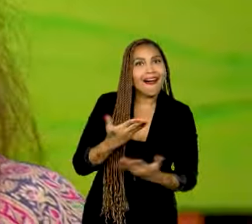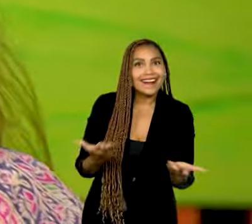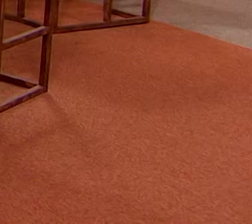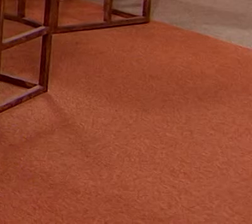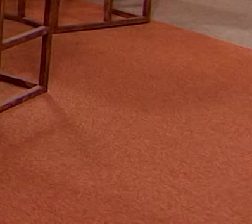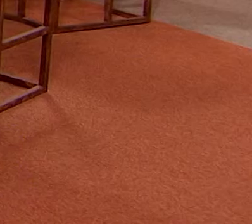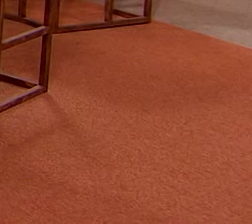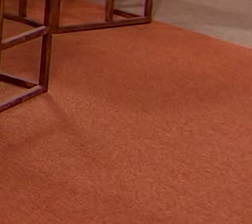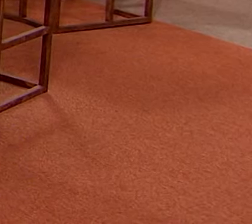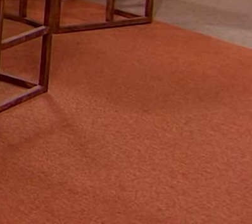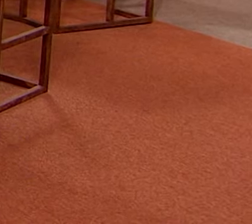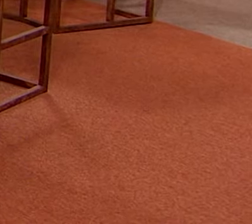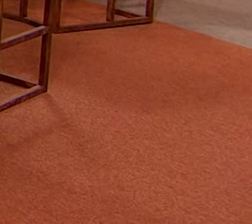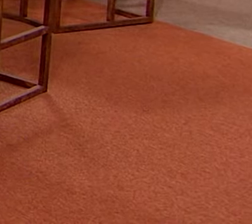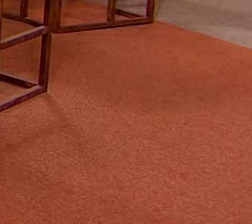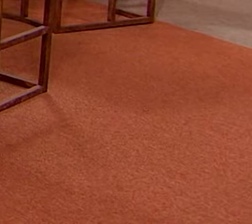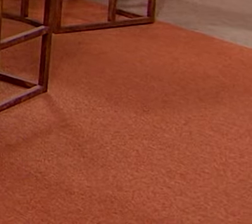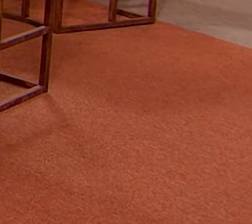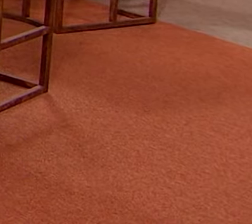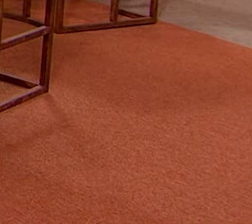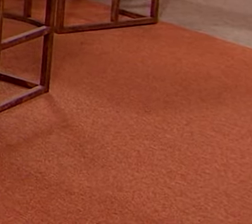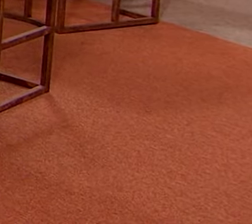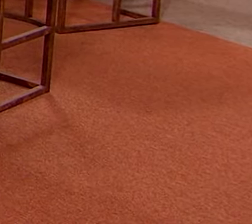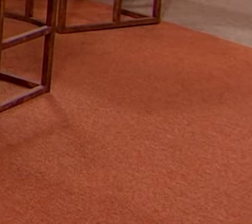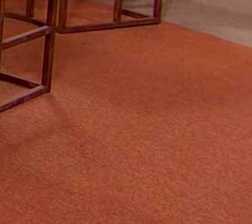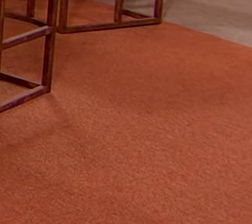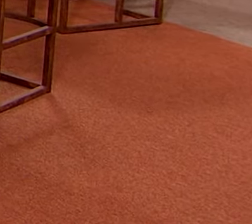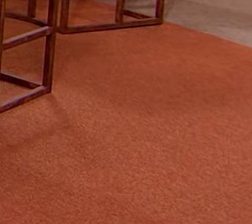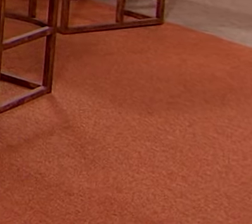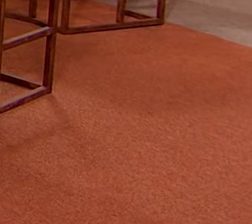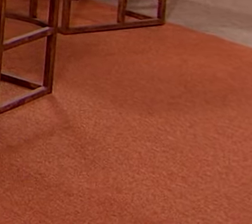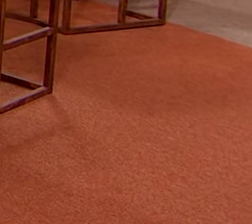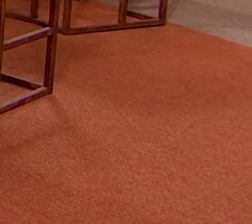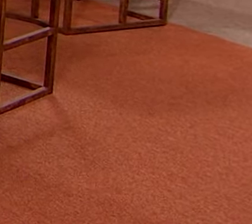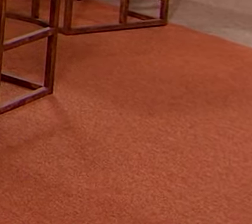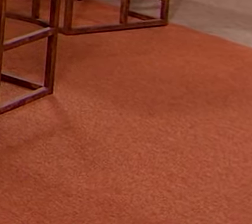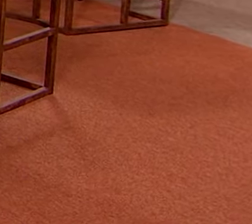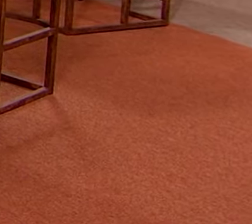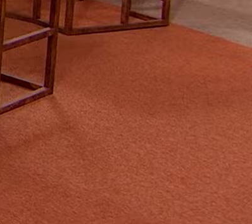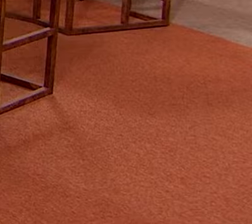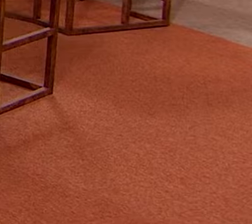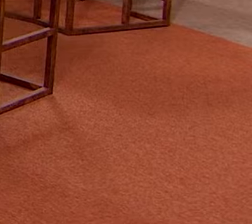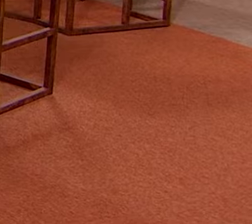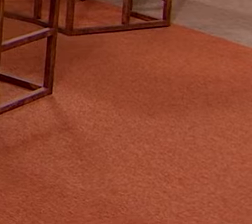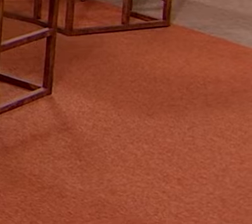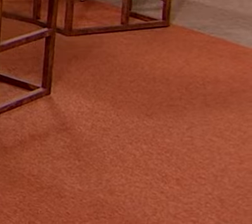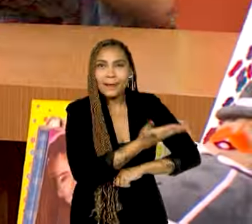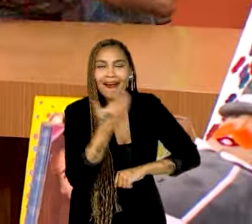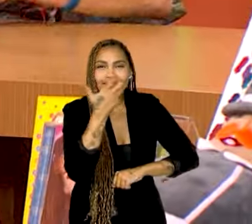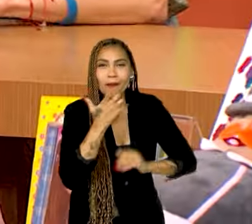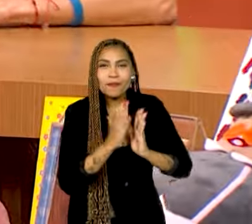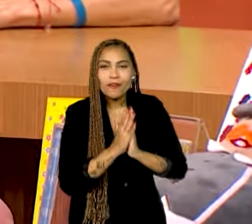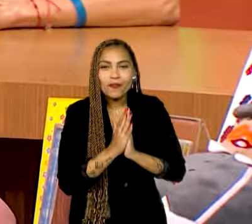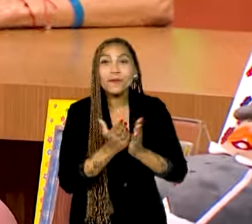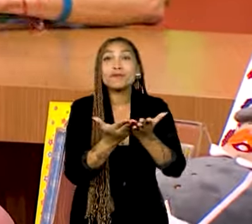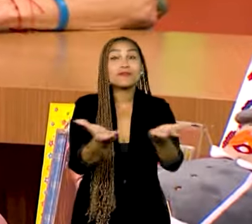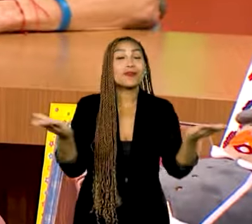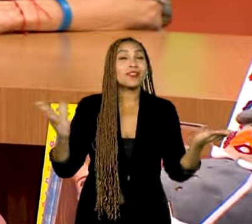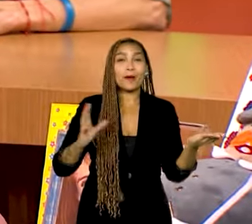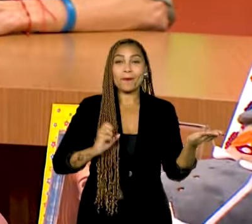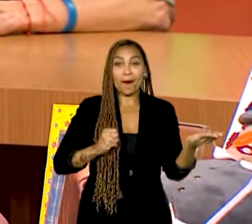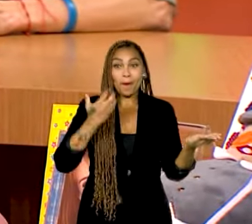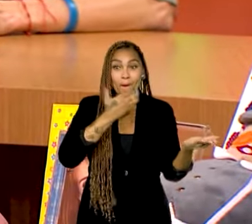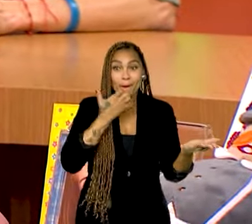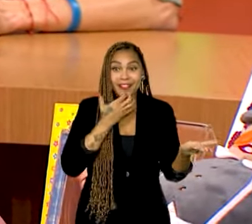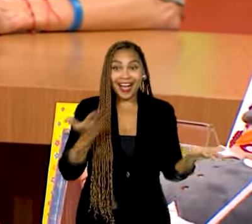pode envelhecer, não, né? Jamais. Biazinha, vamos cantar, por vamos favor? Cantar. Vamos pro palco do Sem Censura, vamos, por favor? Que delícia. Meus amores, a música que Bebedrão